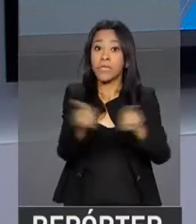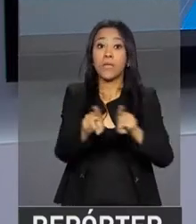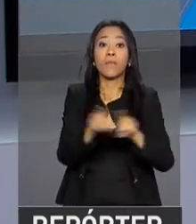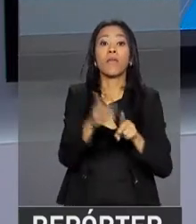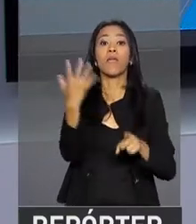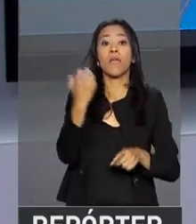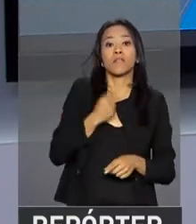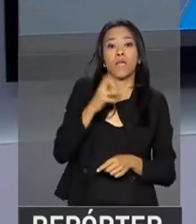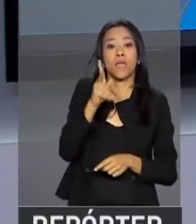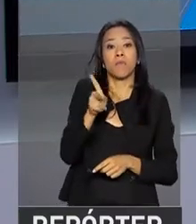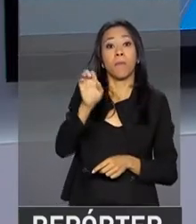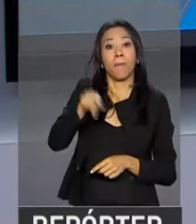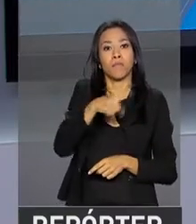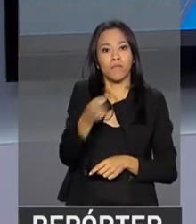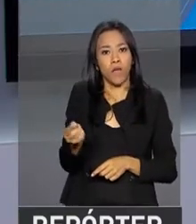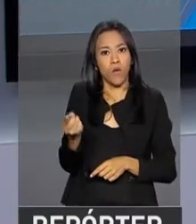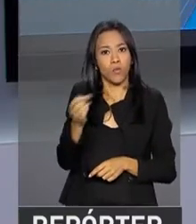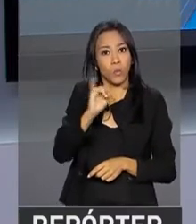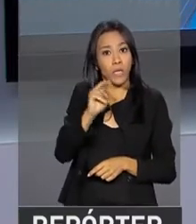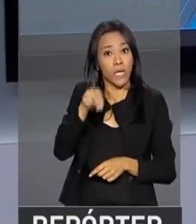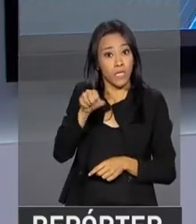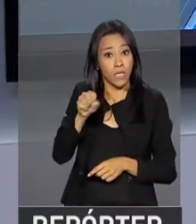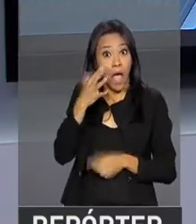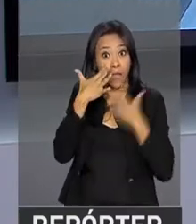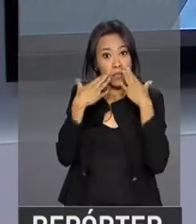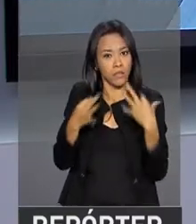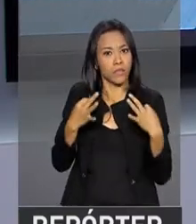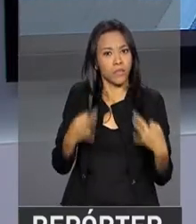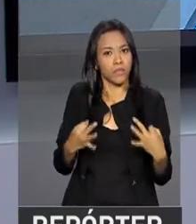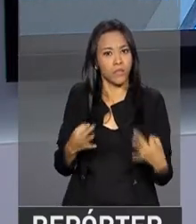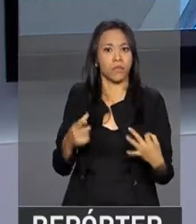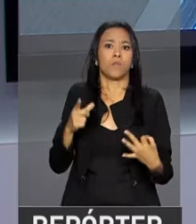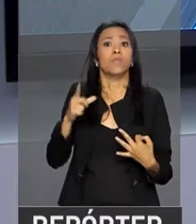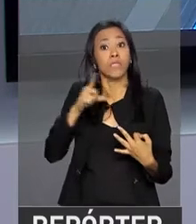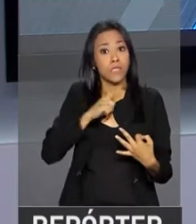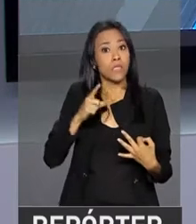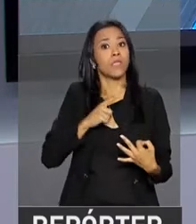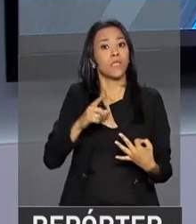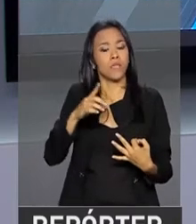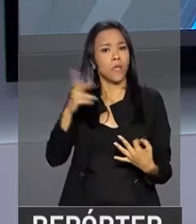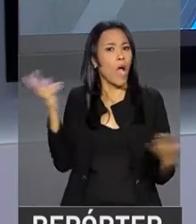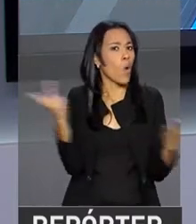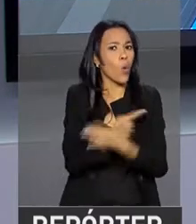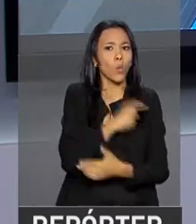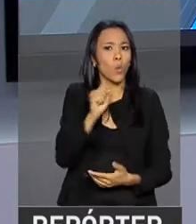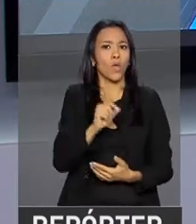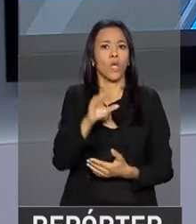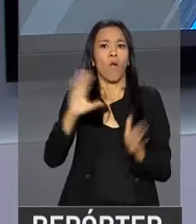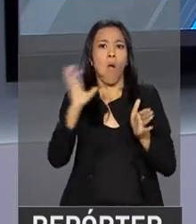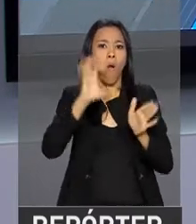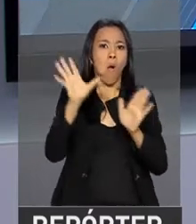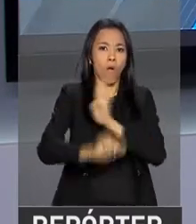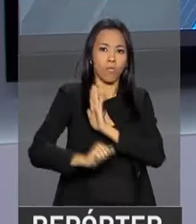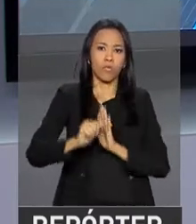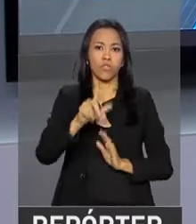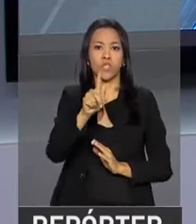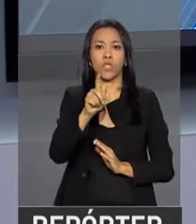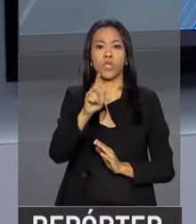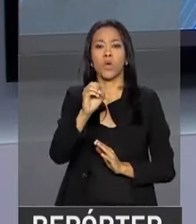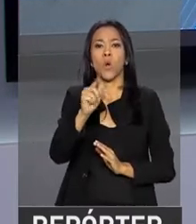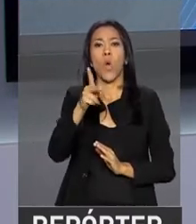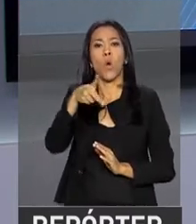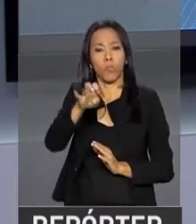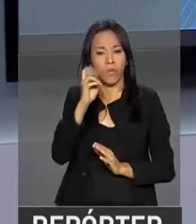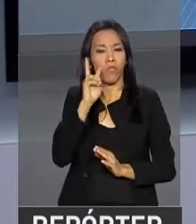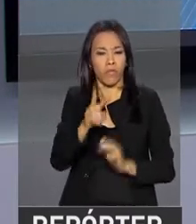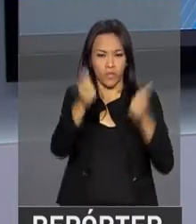devem ficar atentos o número de golpes para tirar dinheiro pessoas vêm aumentando confira os detalhes na